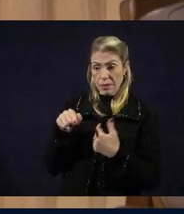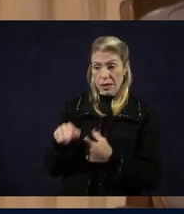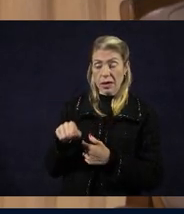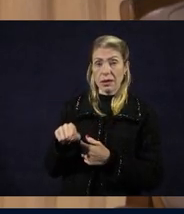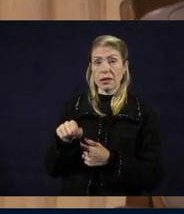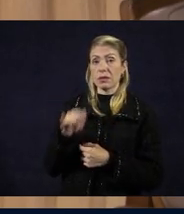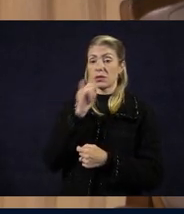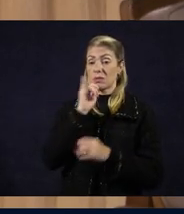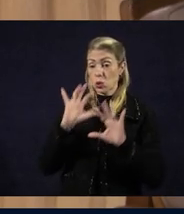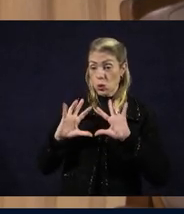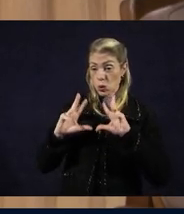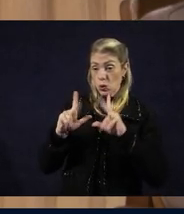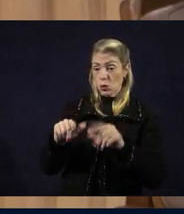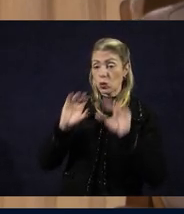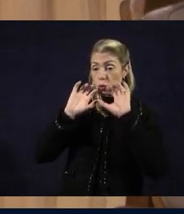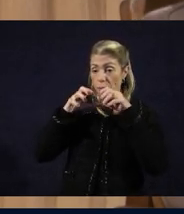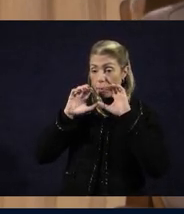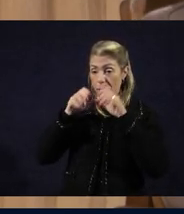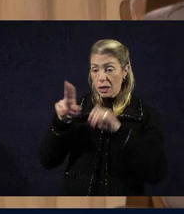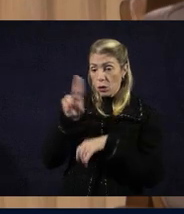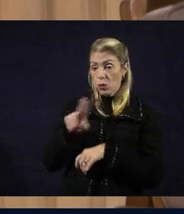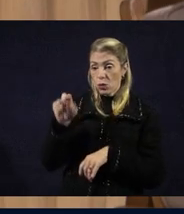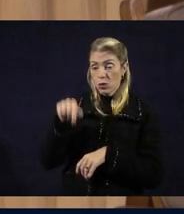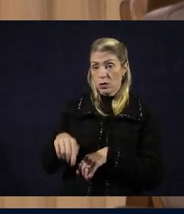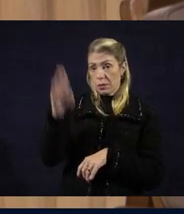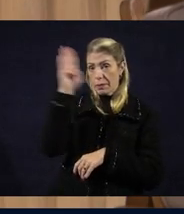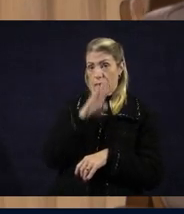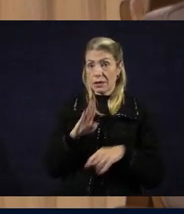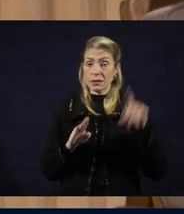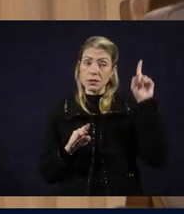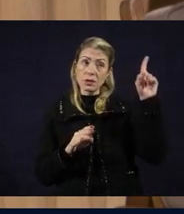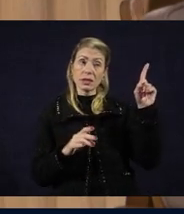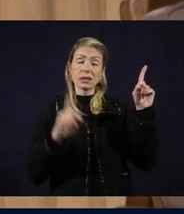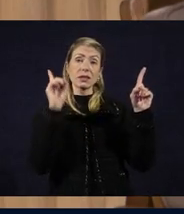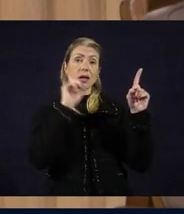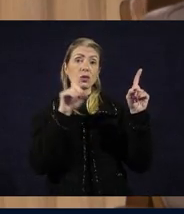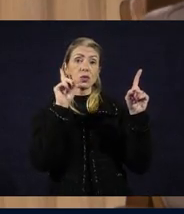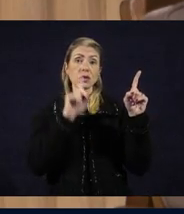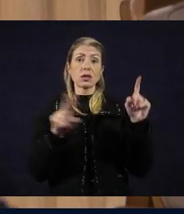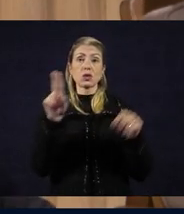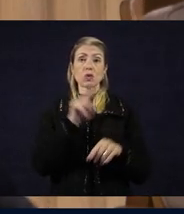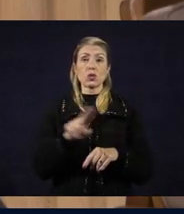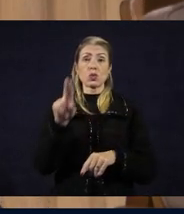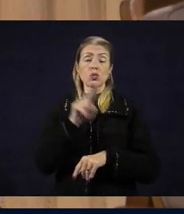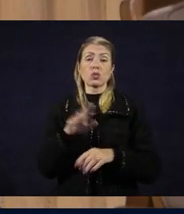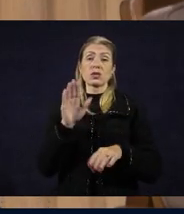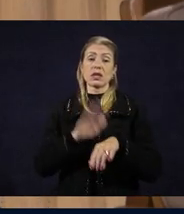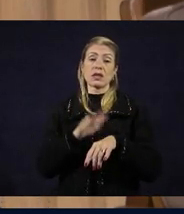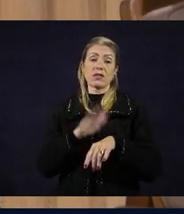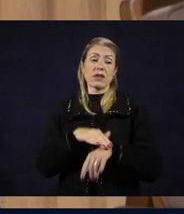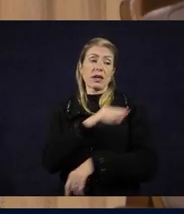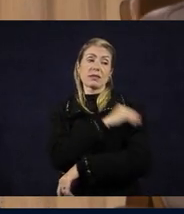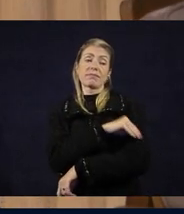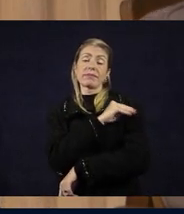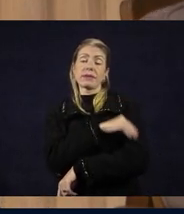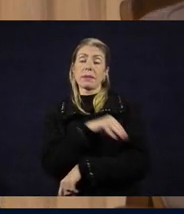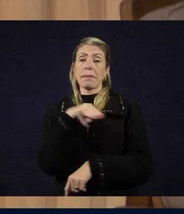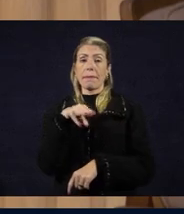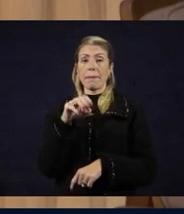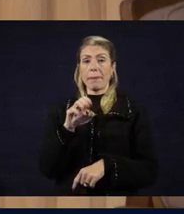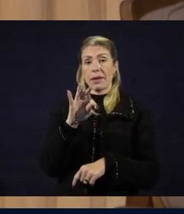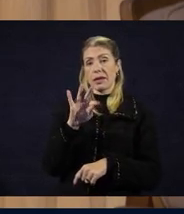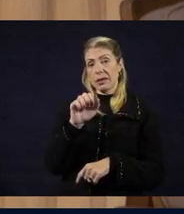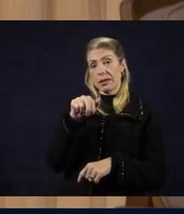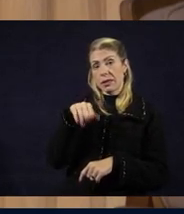todo o milho que é produzido no Brasil o Estados Unidos utiliza só para fazer etanol todo milho que é produzido aqui só nos Estados Unidos